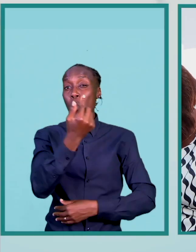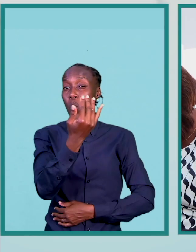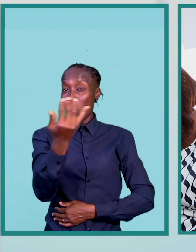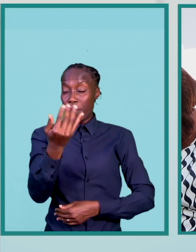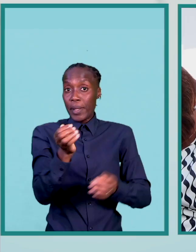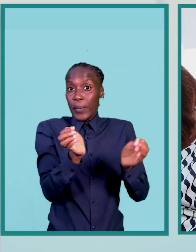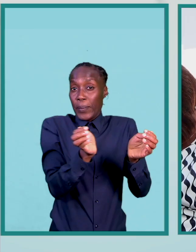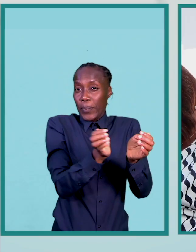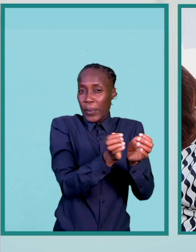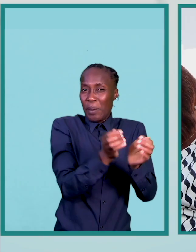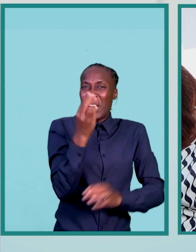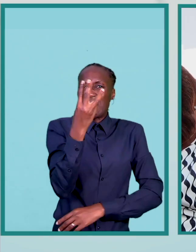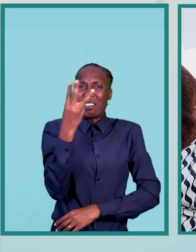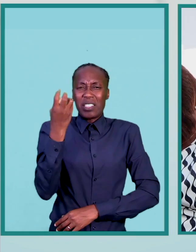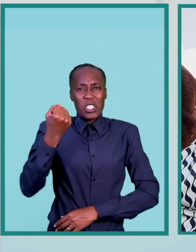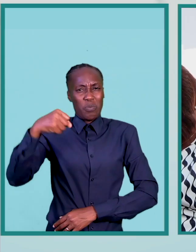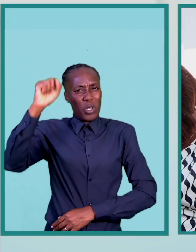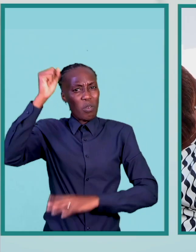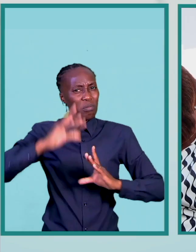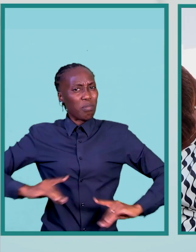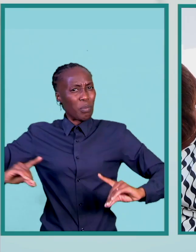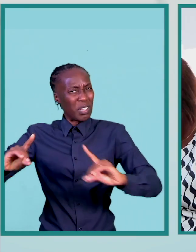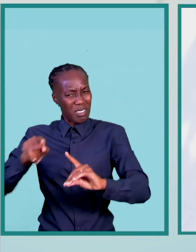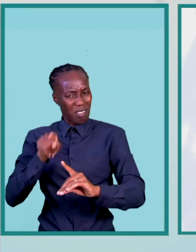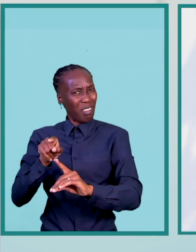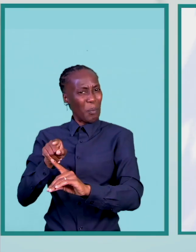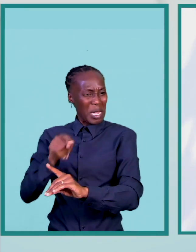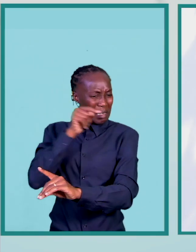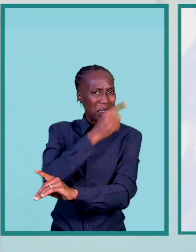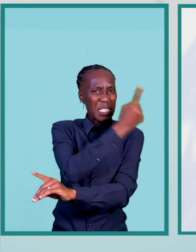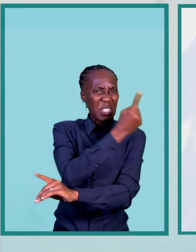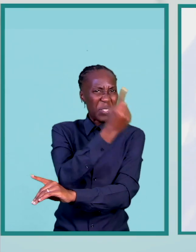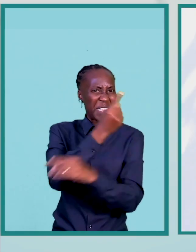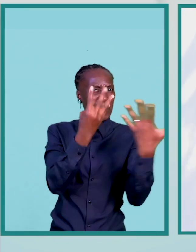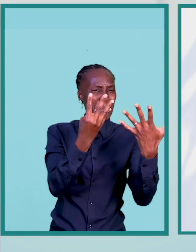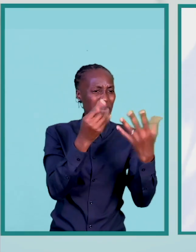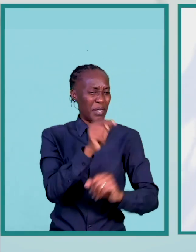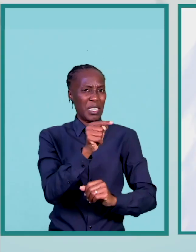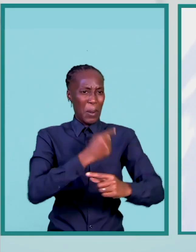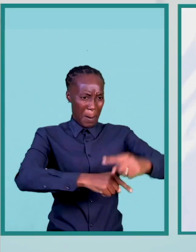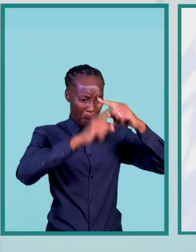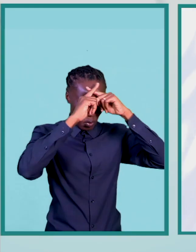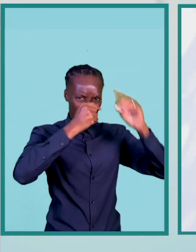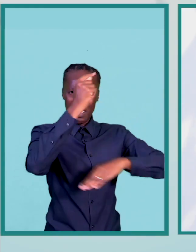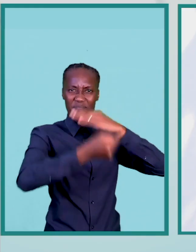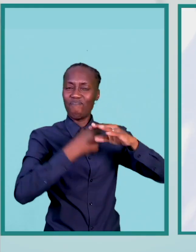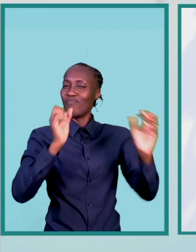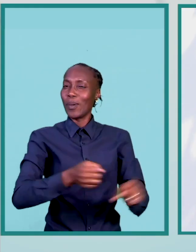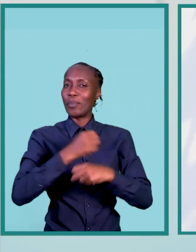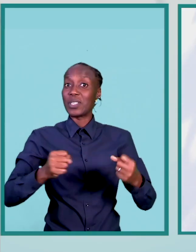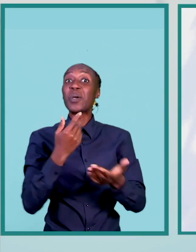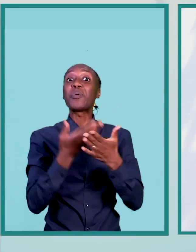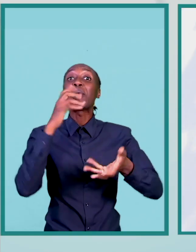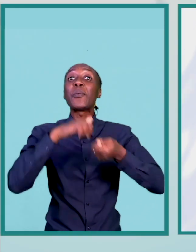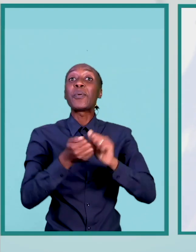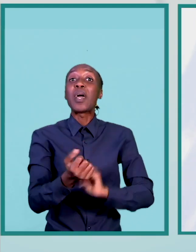poucos, são poucos esses casos. A nível nacional, para 33 milhões de habitantes. Mas são estes casos que nos chegam até a polícia. Este é outro desafio para a